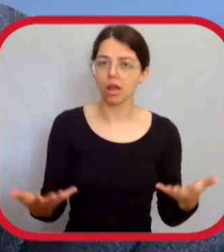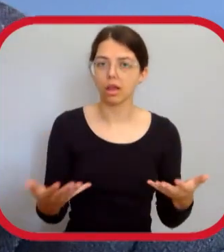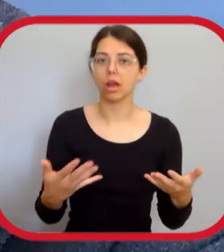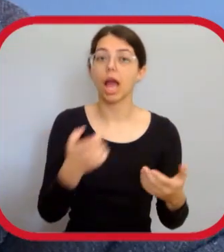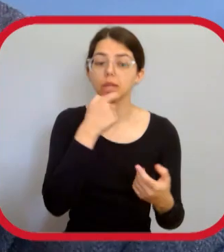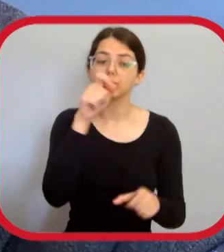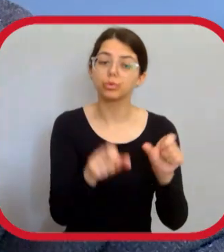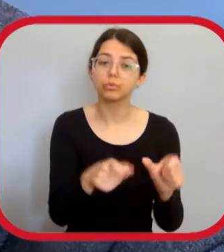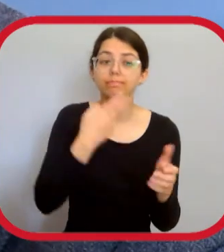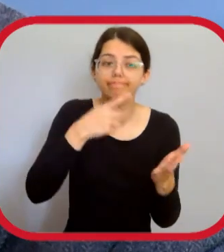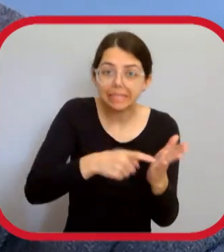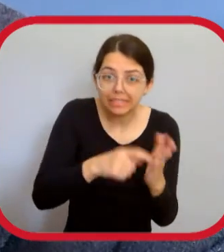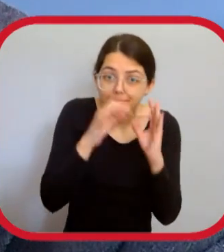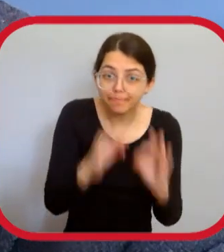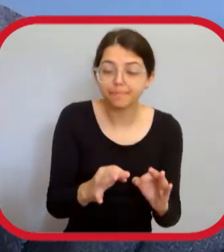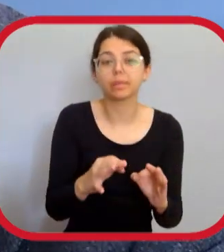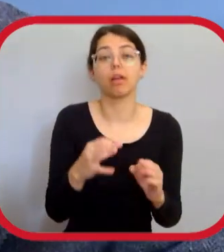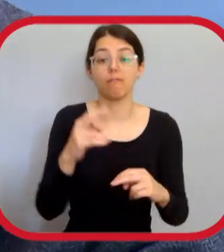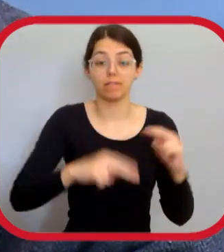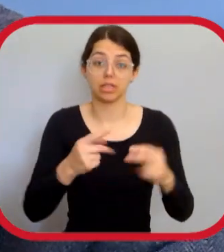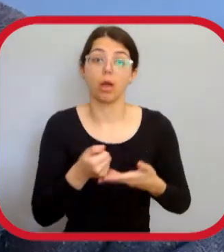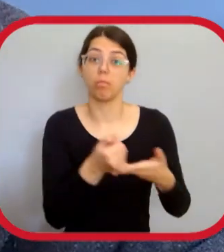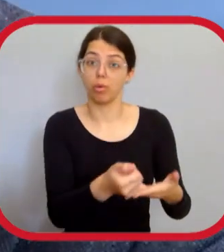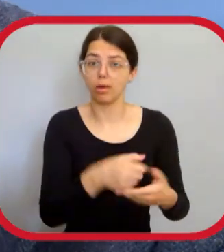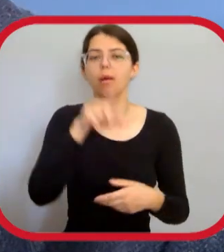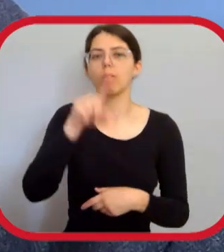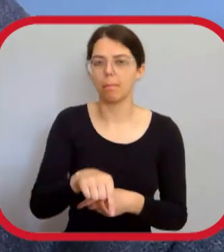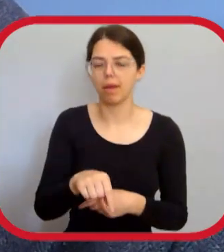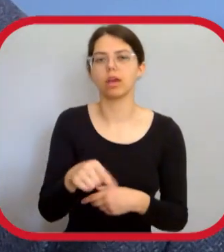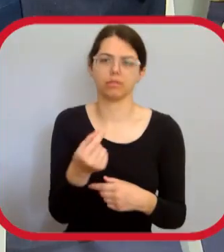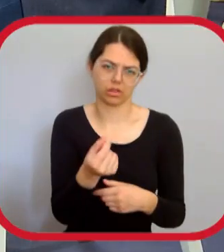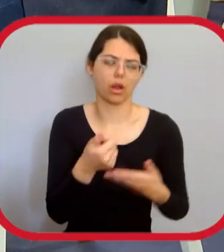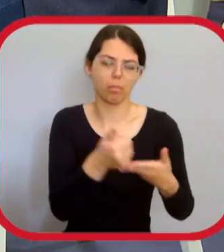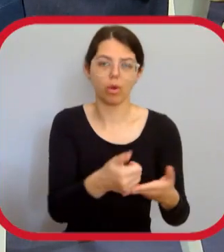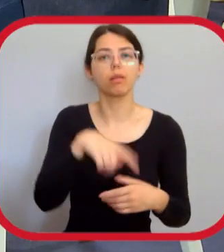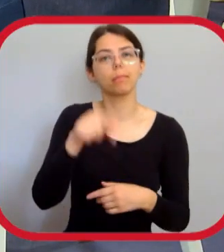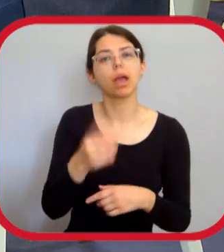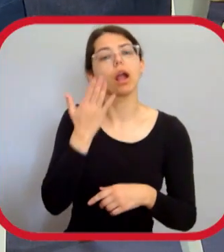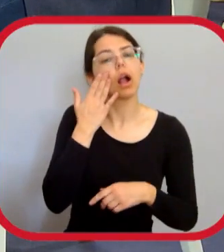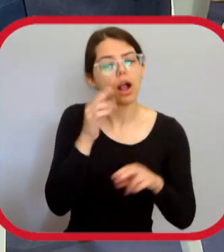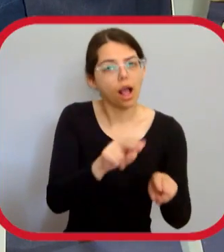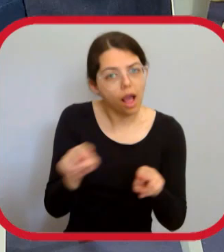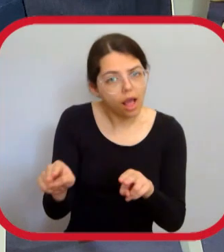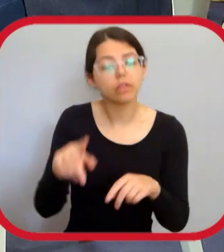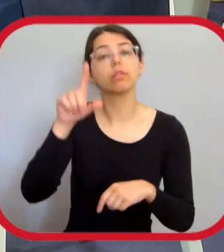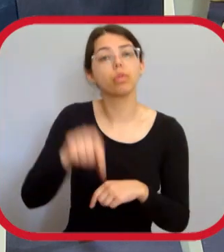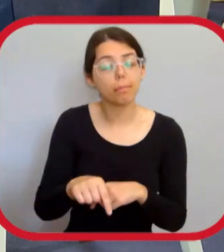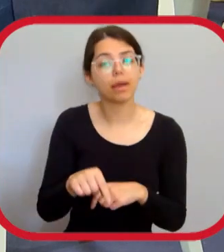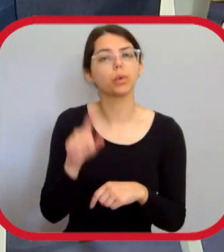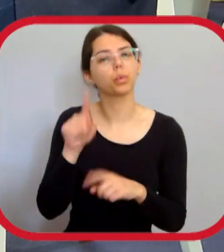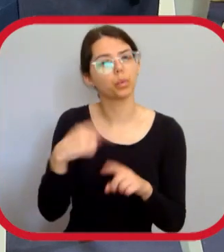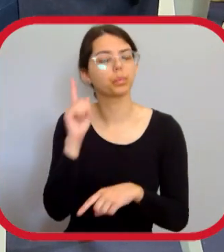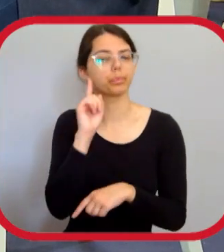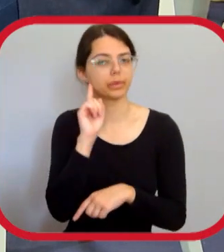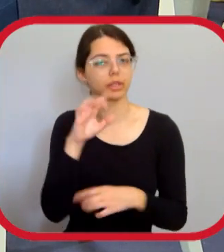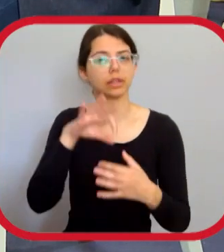a quem verdadeiramente precisa. Não só o apoio financeiro, mas também o apoio ao nível das residências, e há outra questão